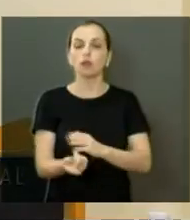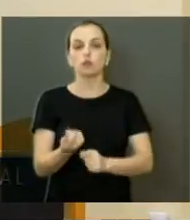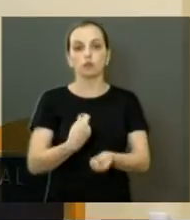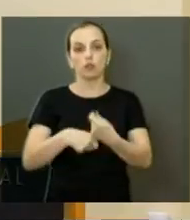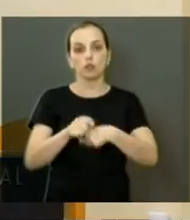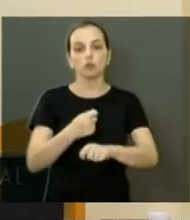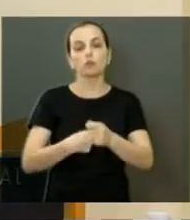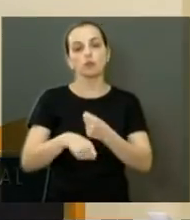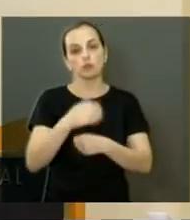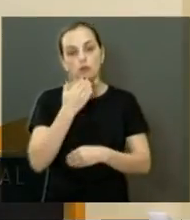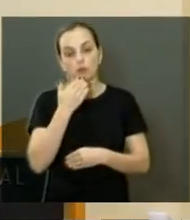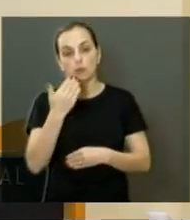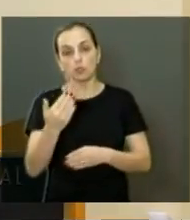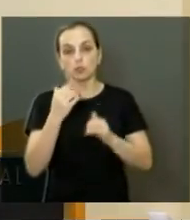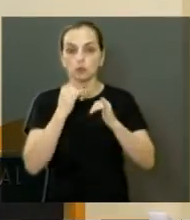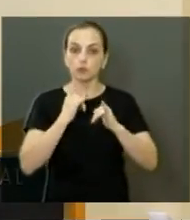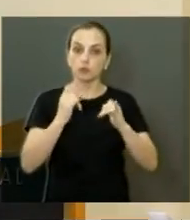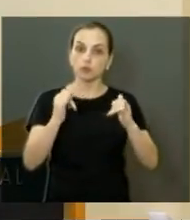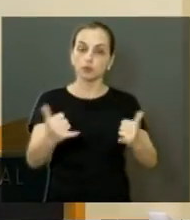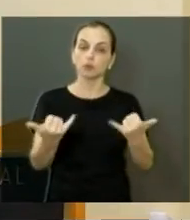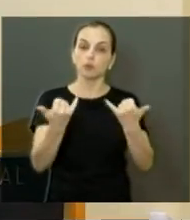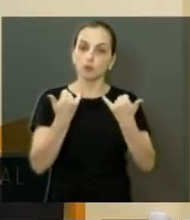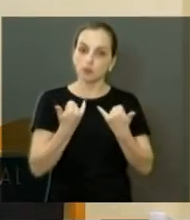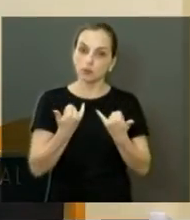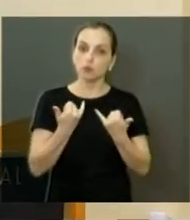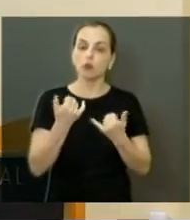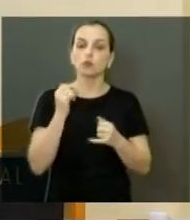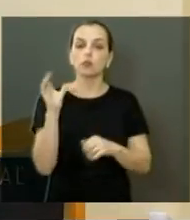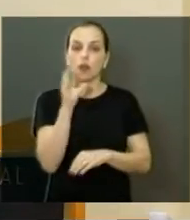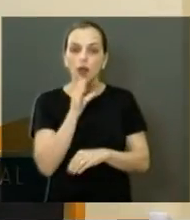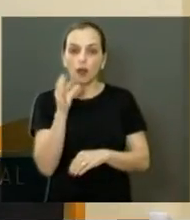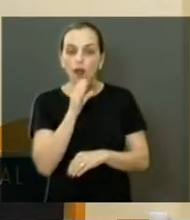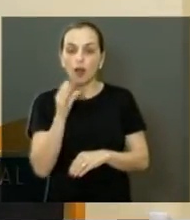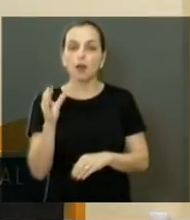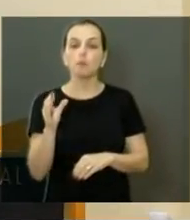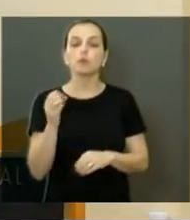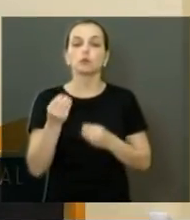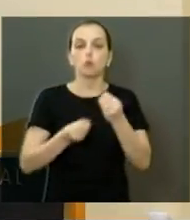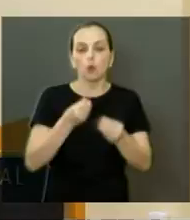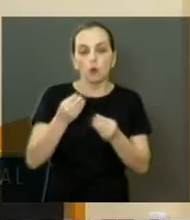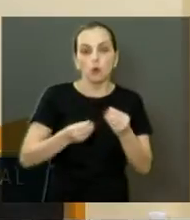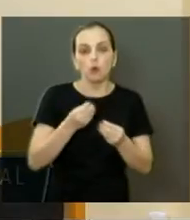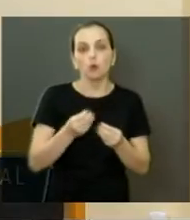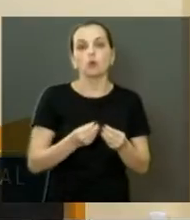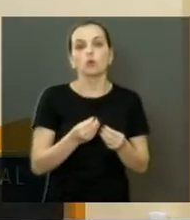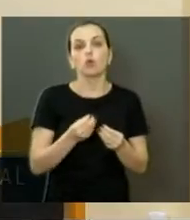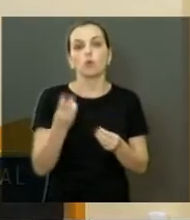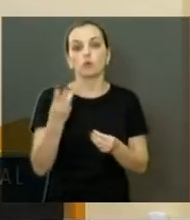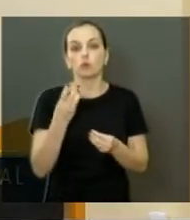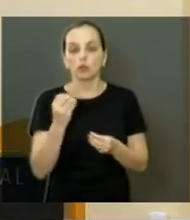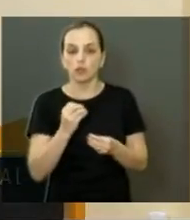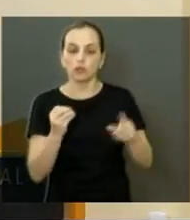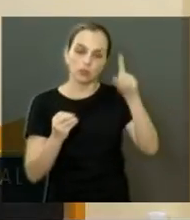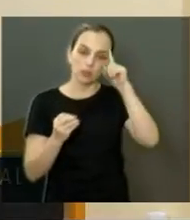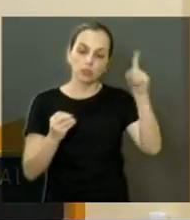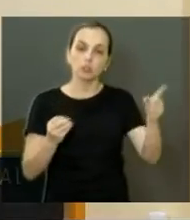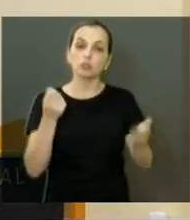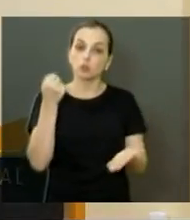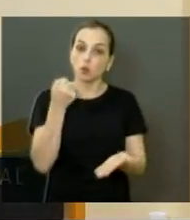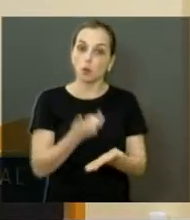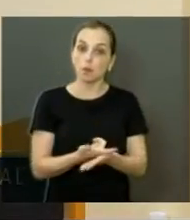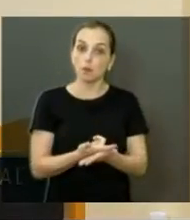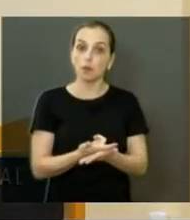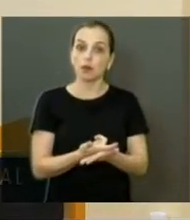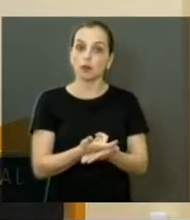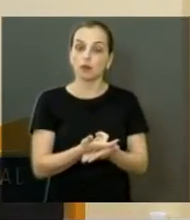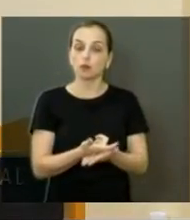pediu algumas informações pela agilidade que o governo, com 30 dias, já estava fazendo a aquisição de R$1 milhão